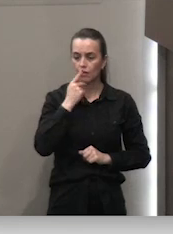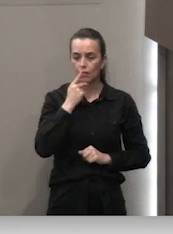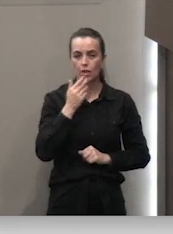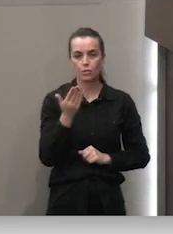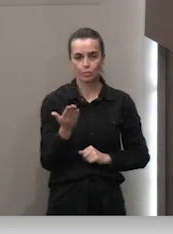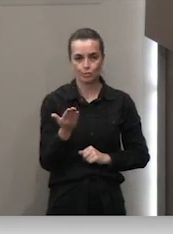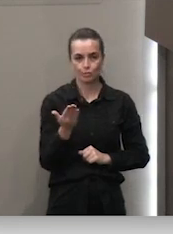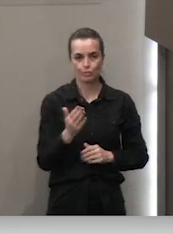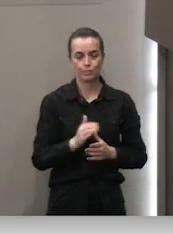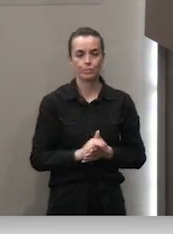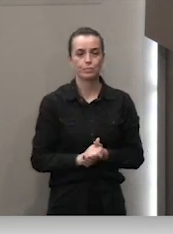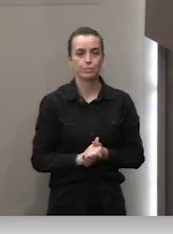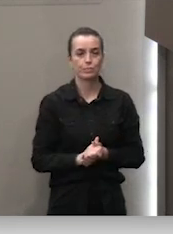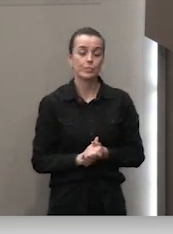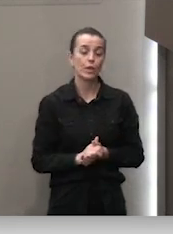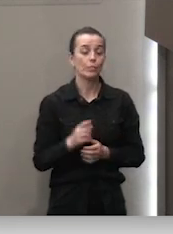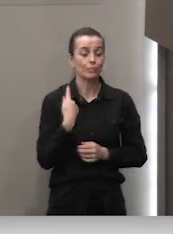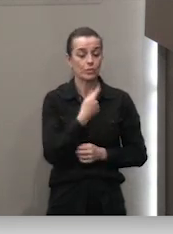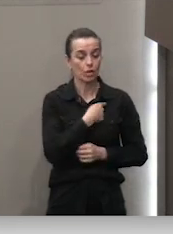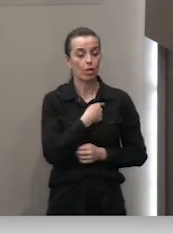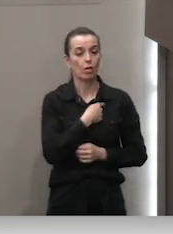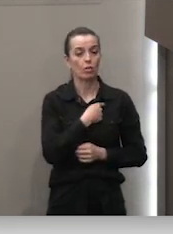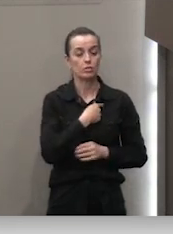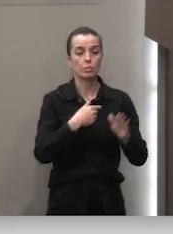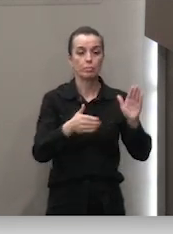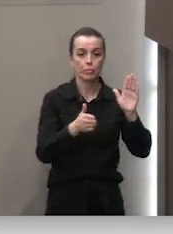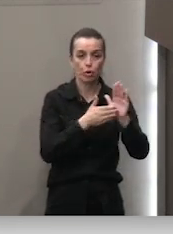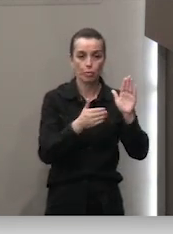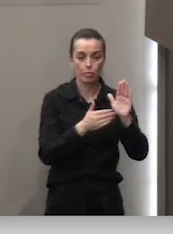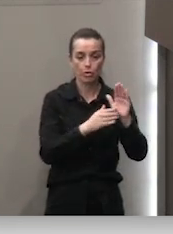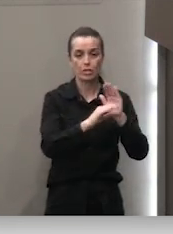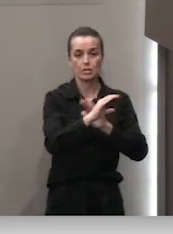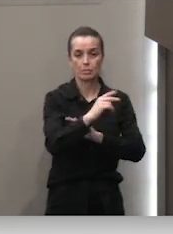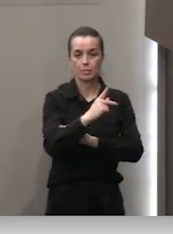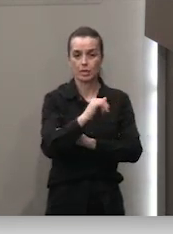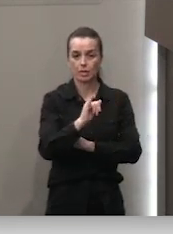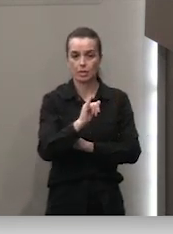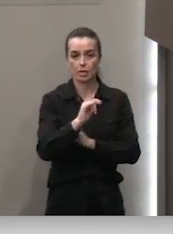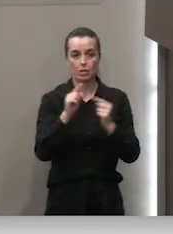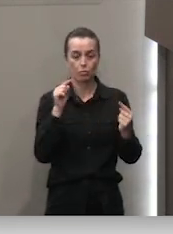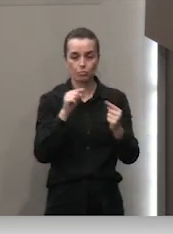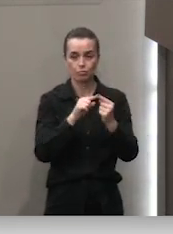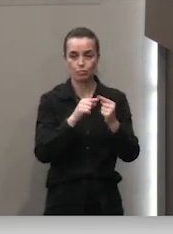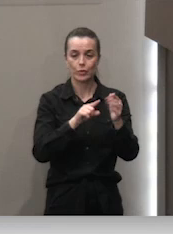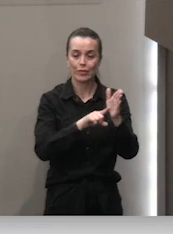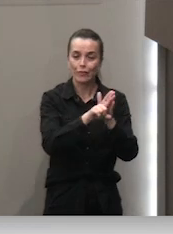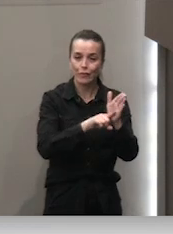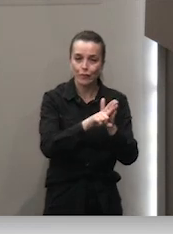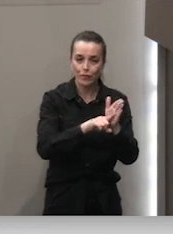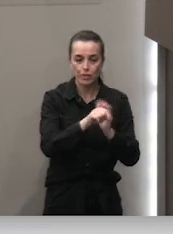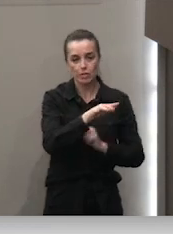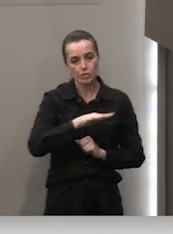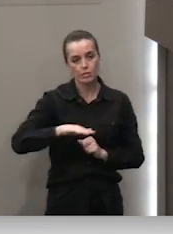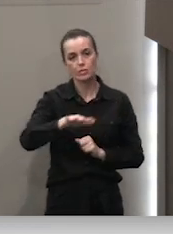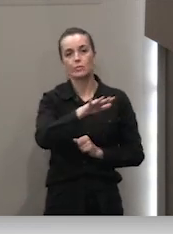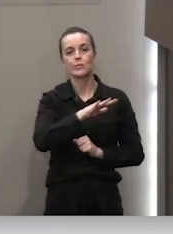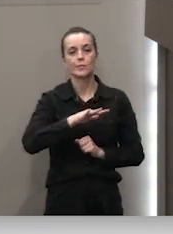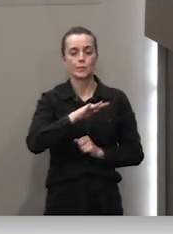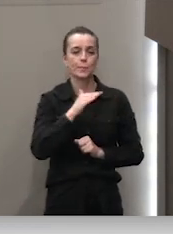E aí nós propusemos, sim, uma CPI para investigar esse caso envolvendo a morte do